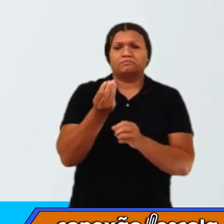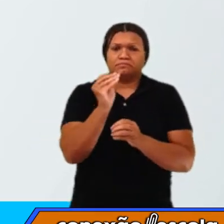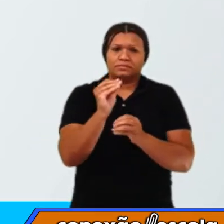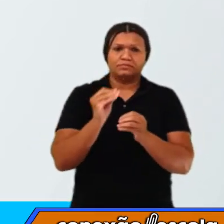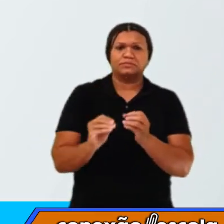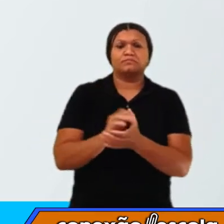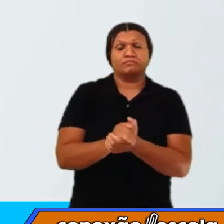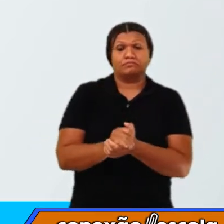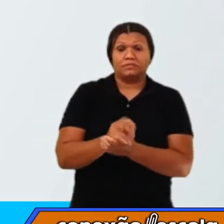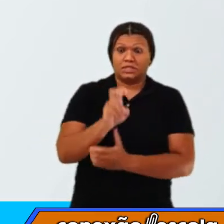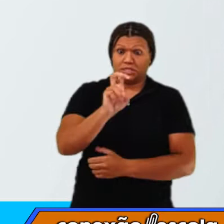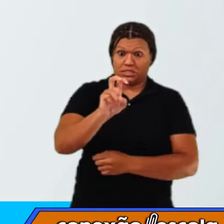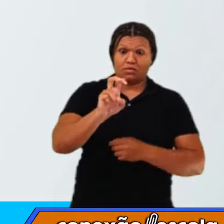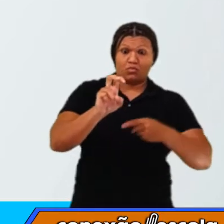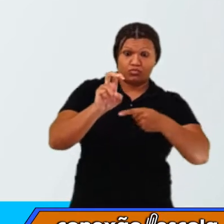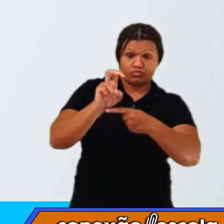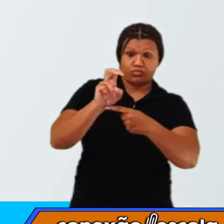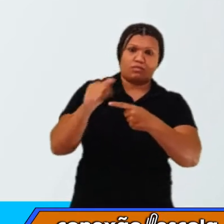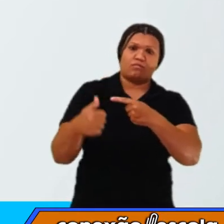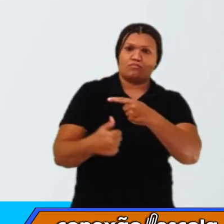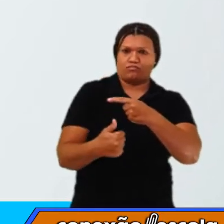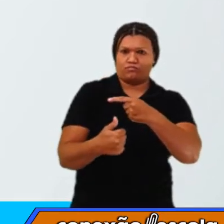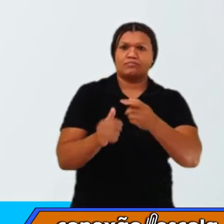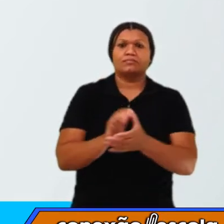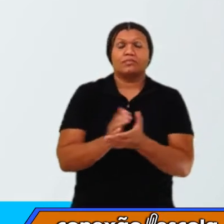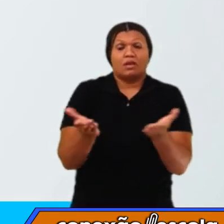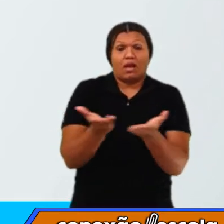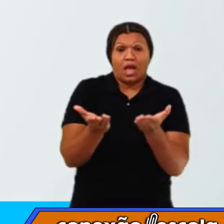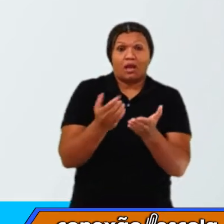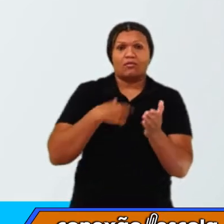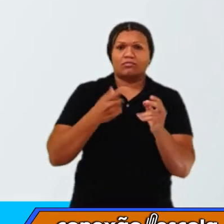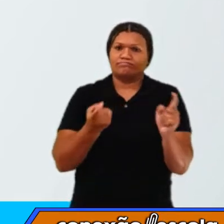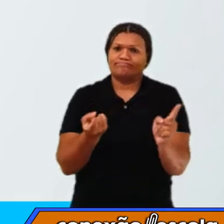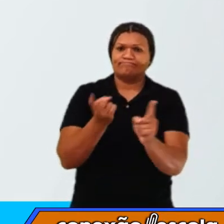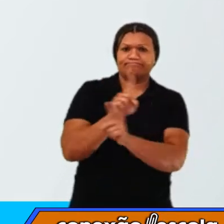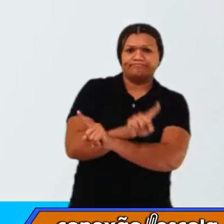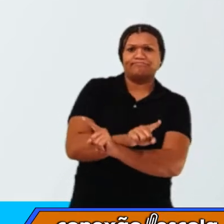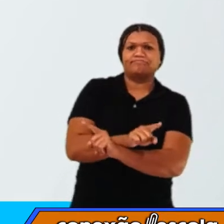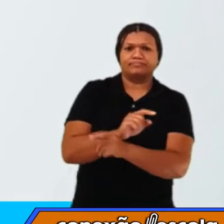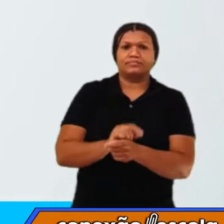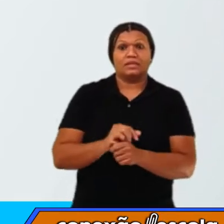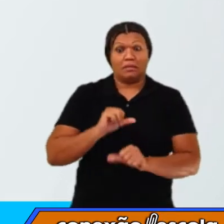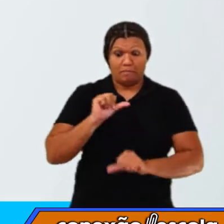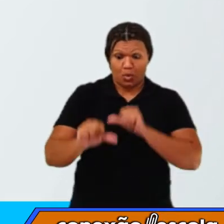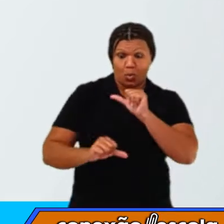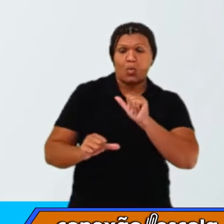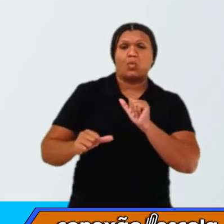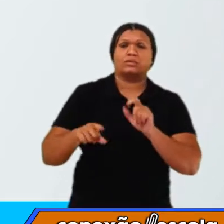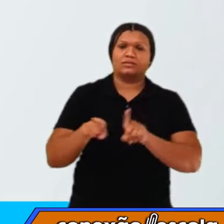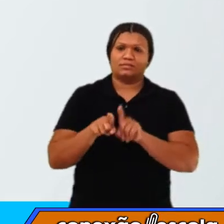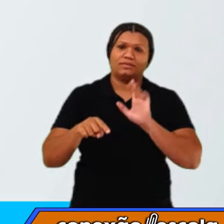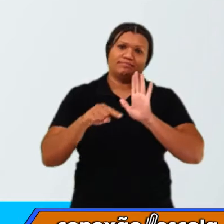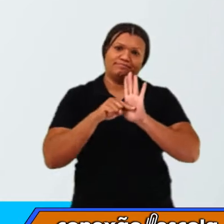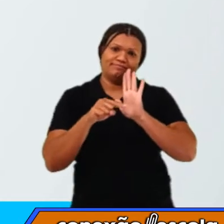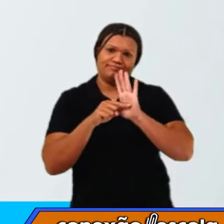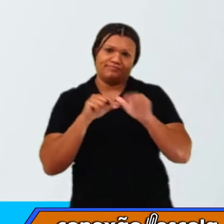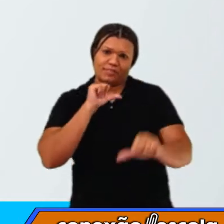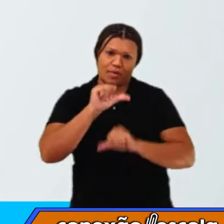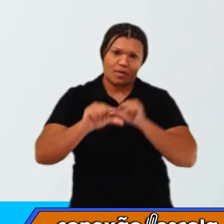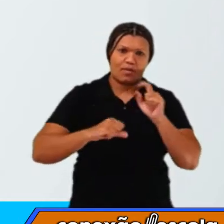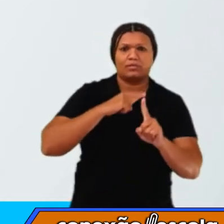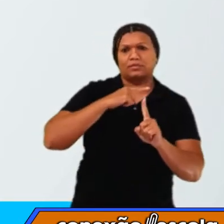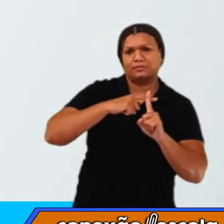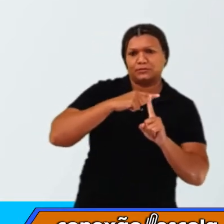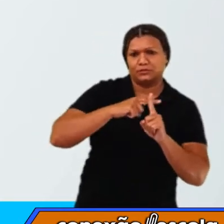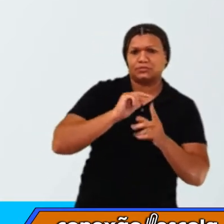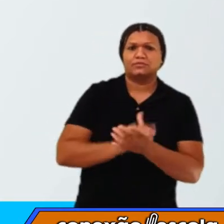fração Thaís cinco sobre um agora eu vou inverter a base e o sinal do expoente Olha só ficou um em cima